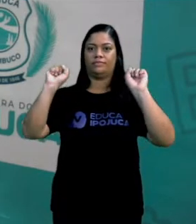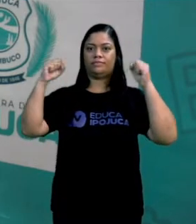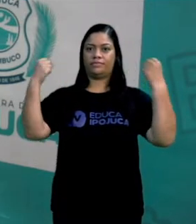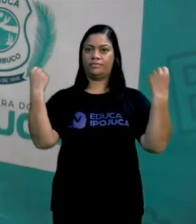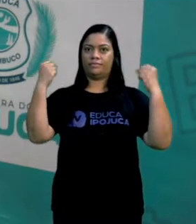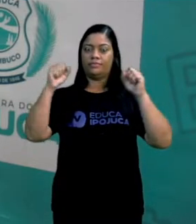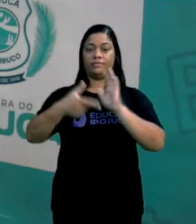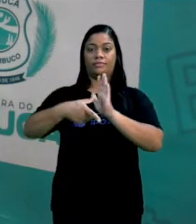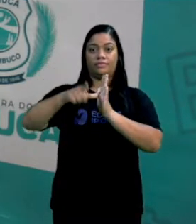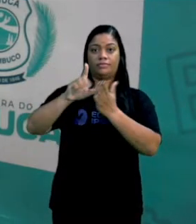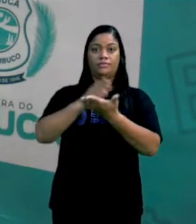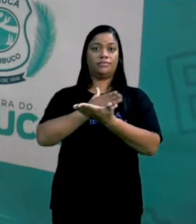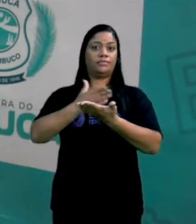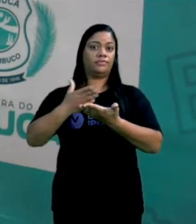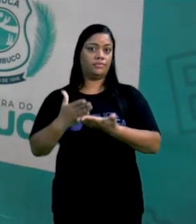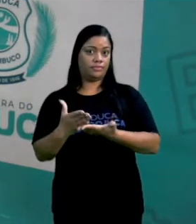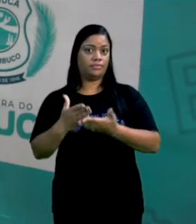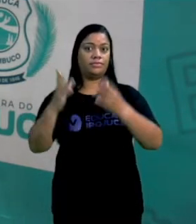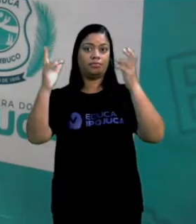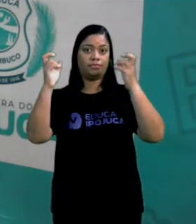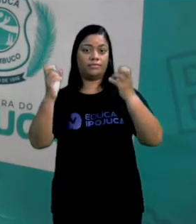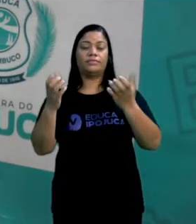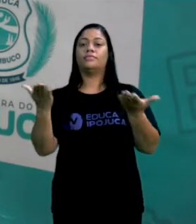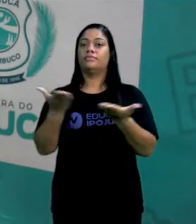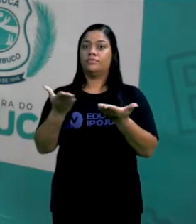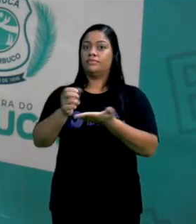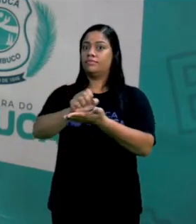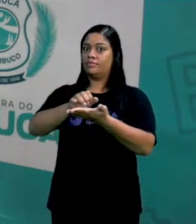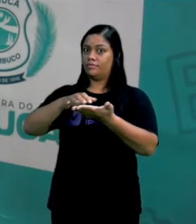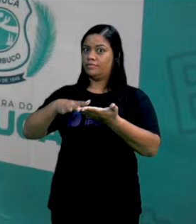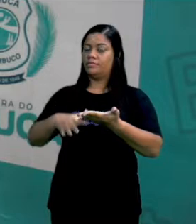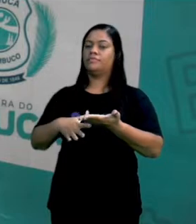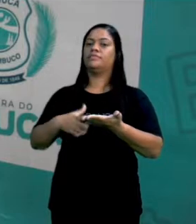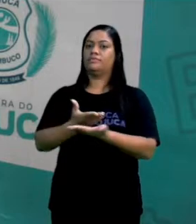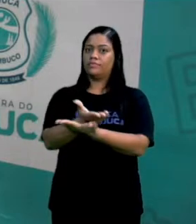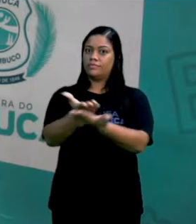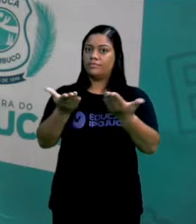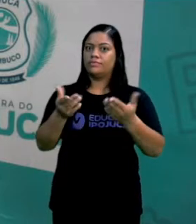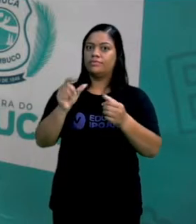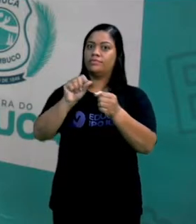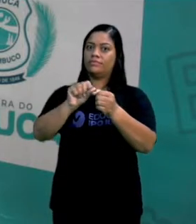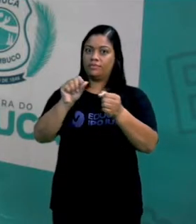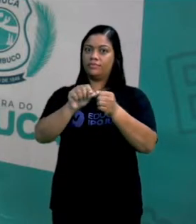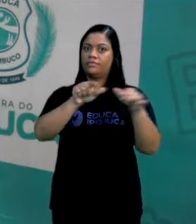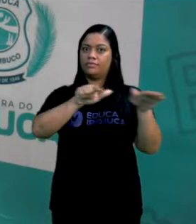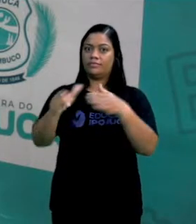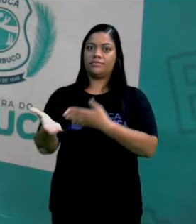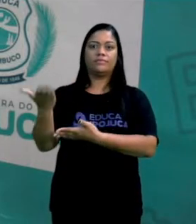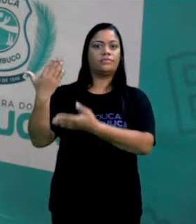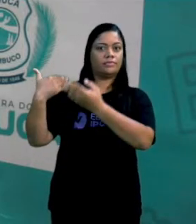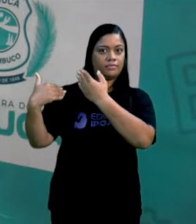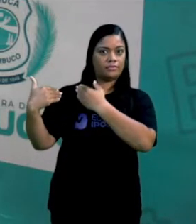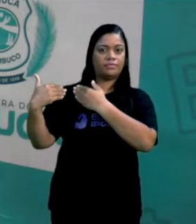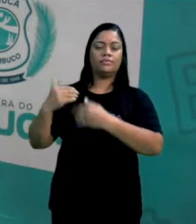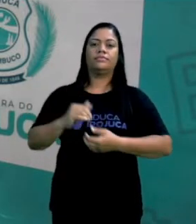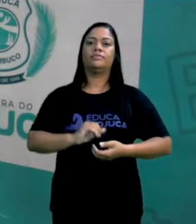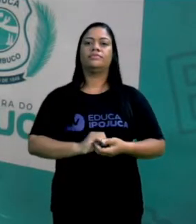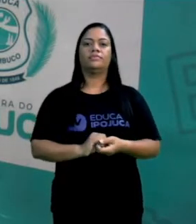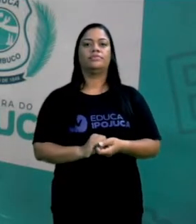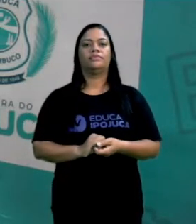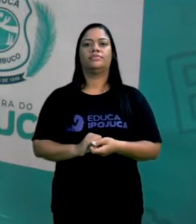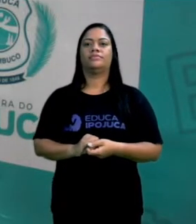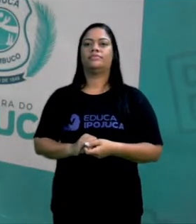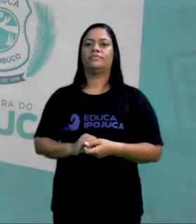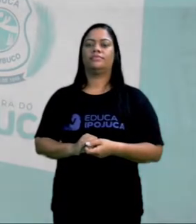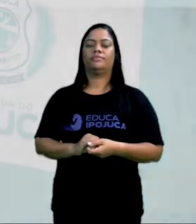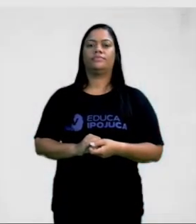Mas antes de começar o nosso conteúdo, eu quero fazer a correção da atividade que eu passei para vocês na semana passada, tá? No encontro